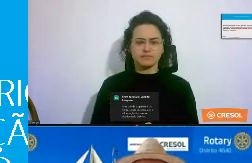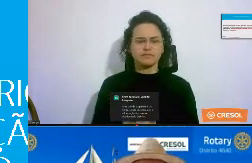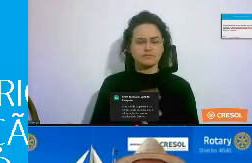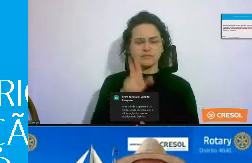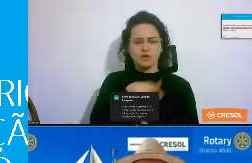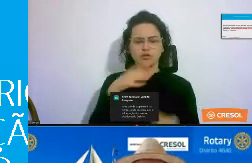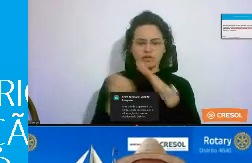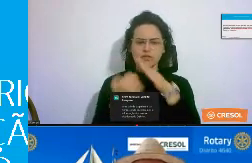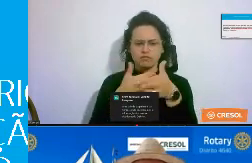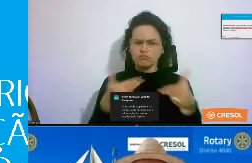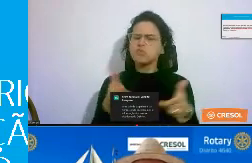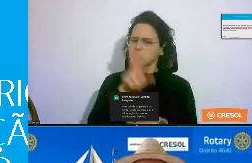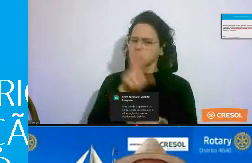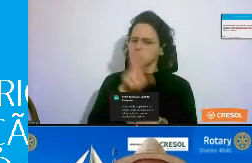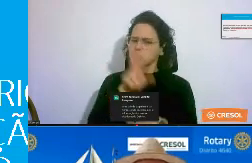empresas.